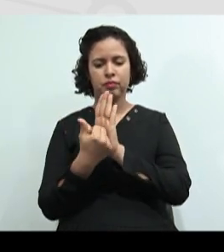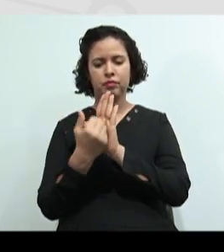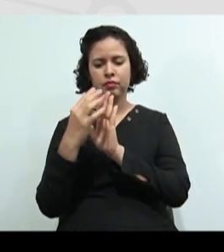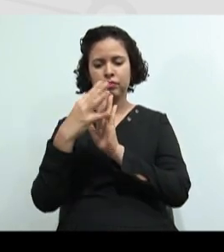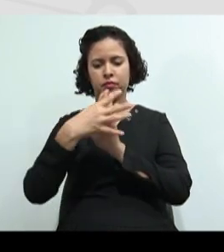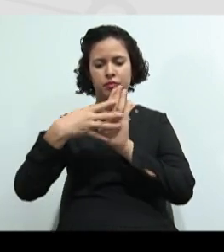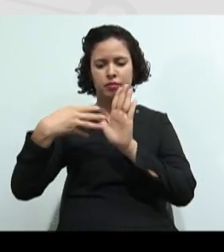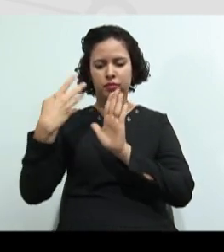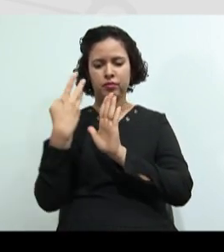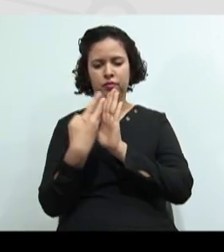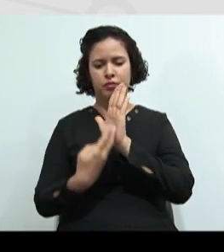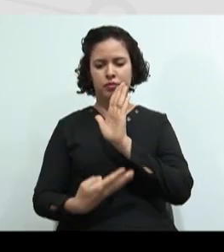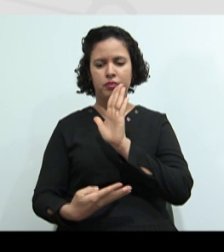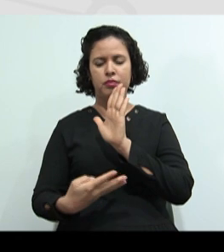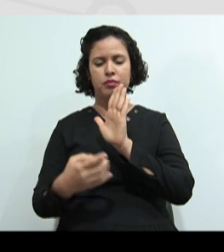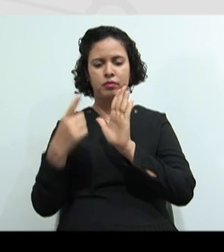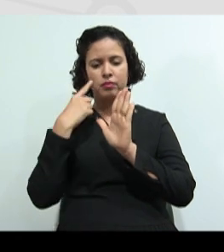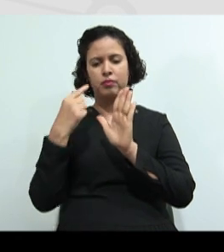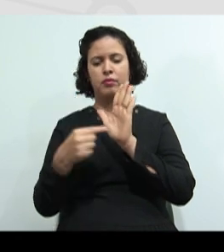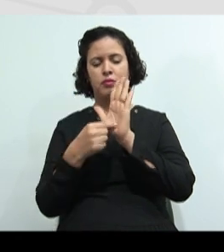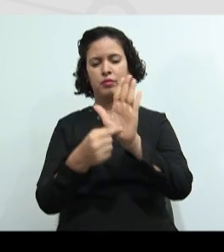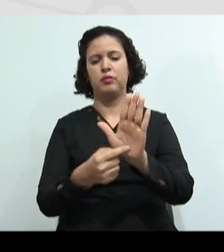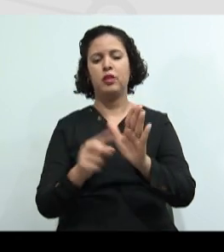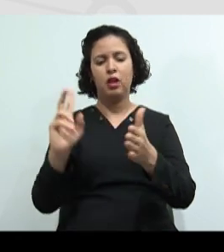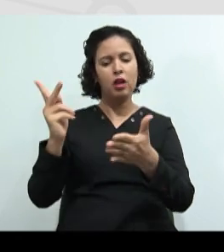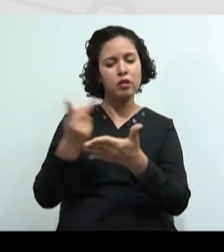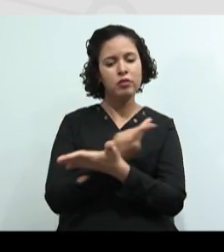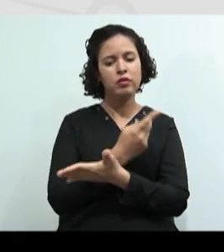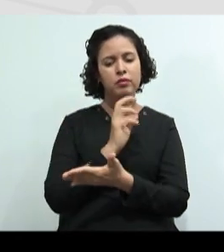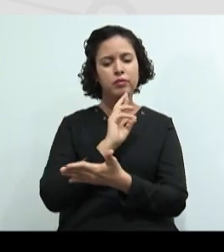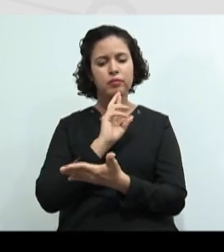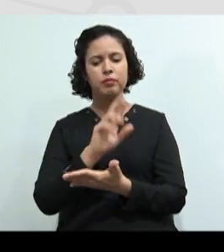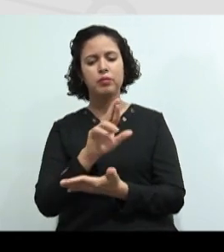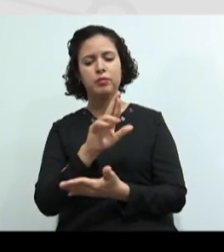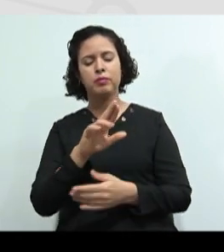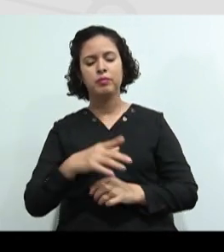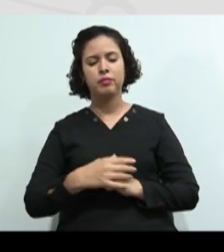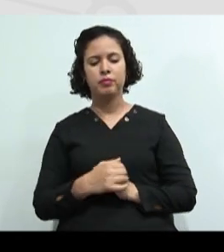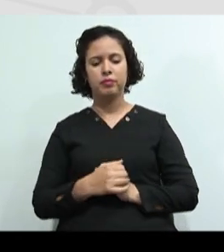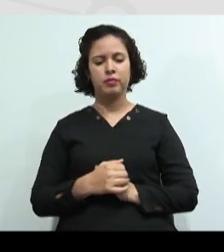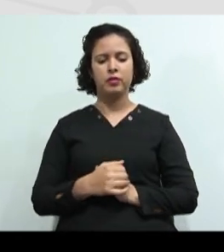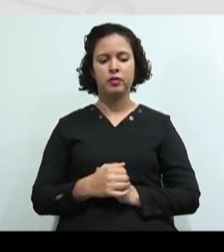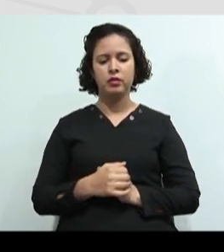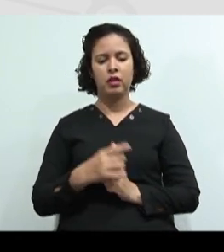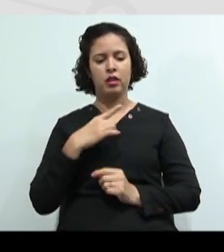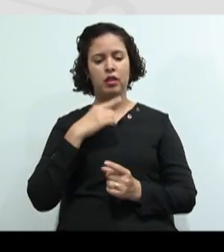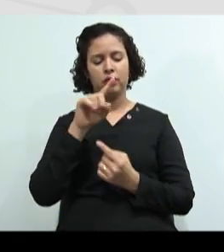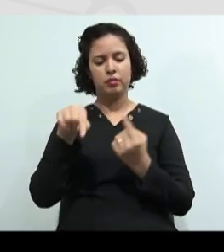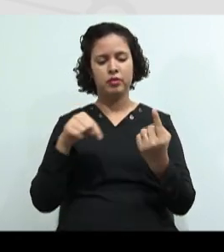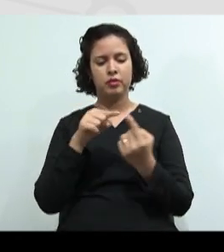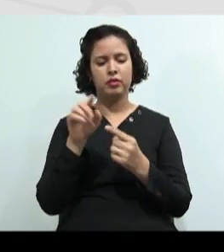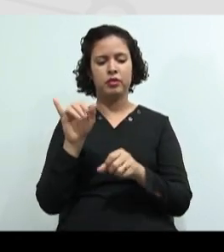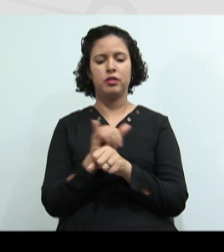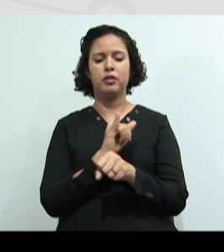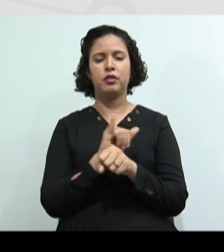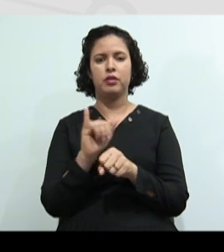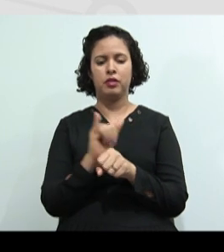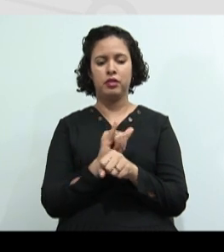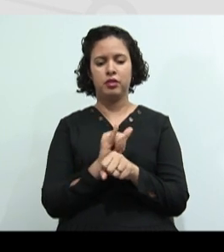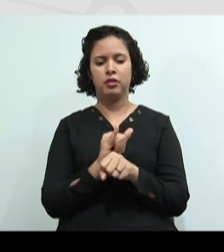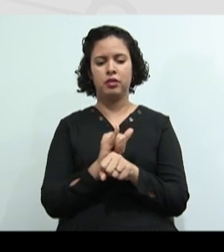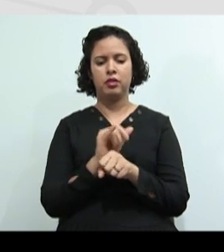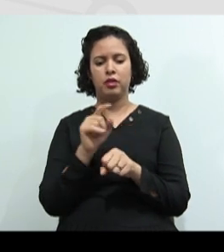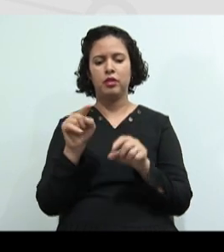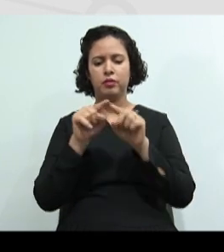estratégia, que ele traz uma relação de causa e efeito. Um exemplo aqui, ó, nós temos objetivos estratégicos, esses quadradinhos